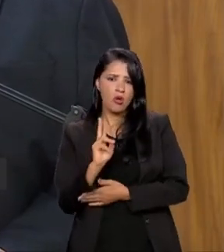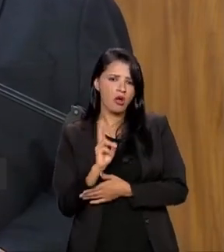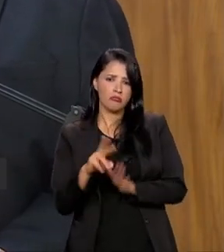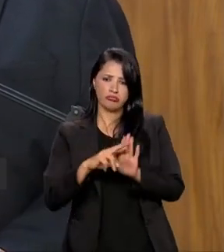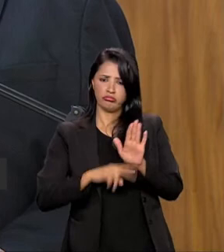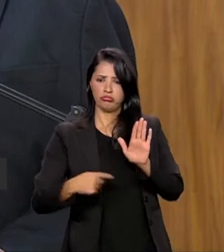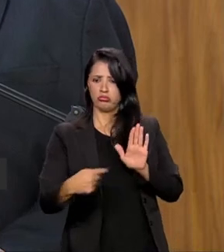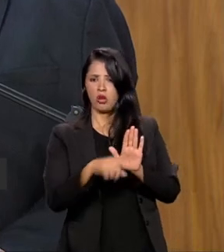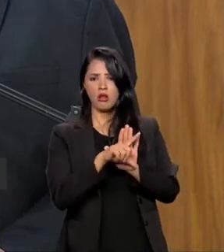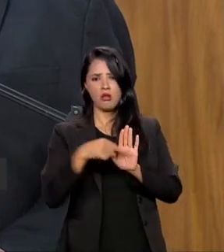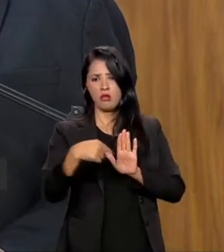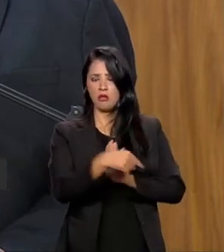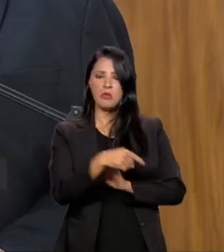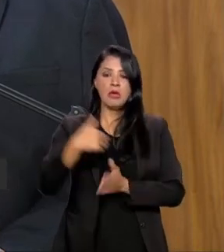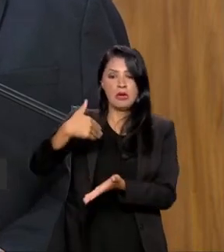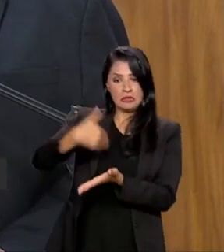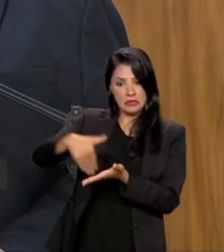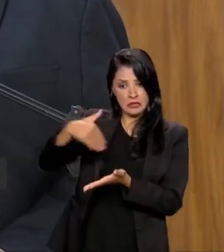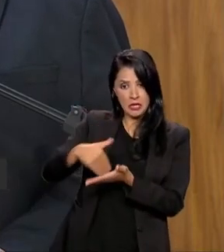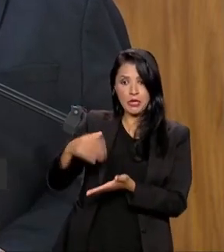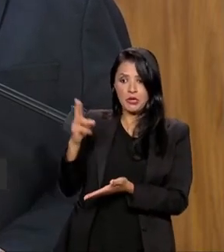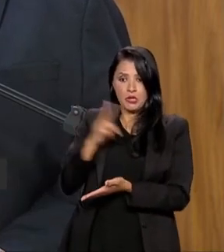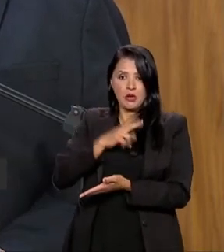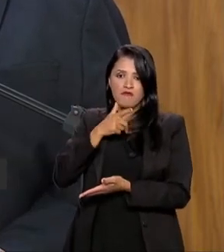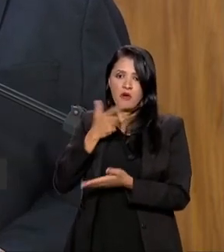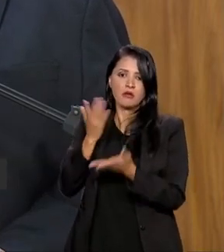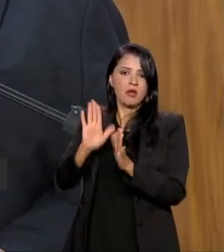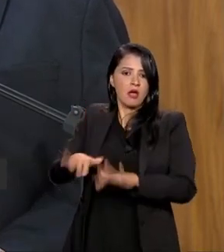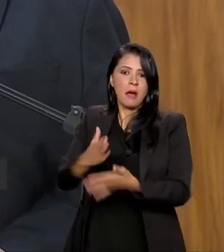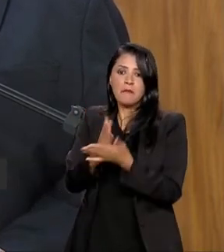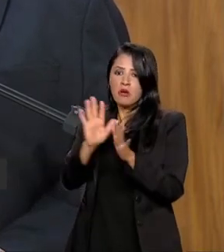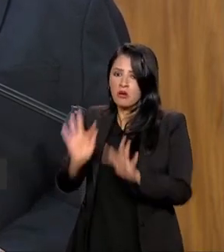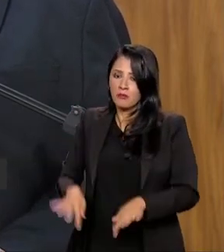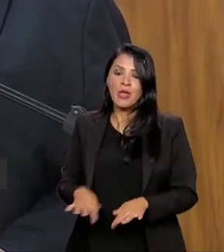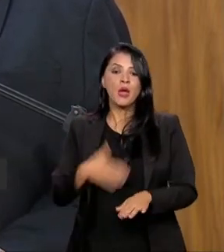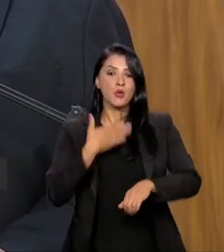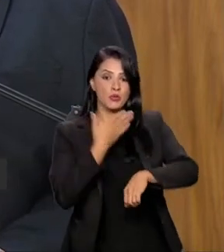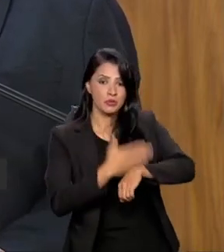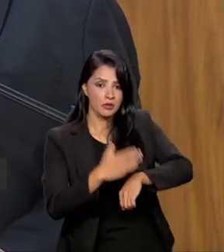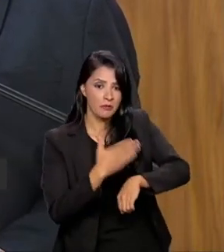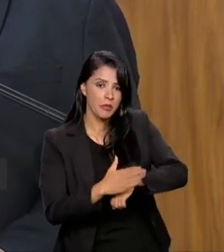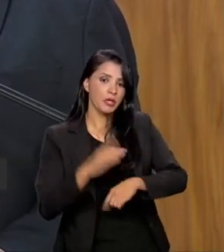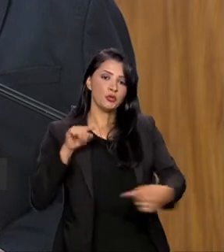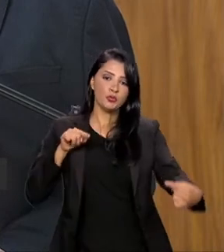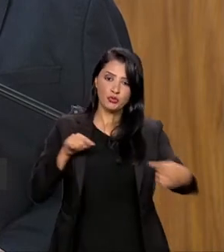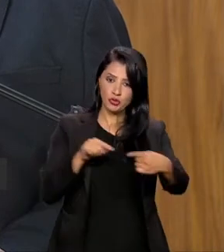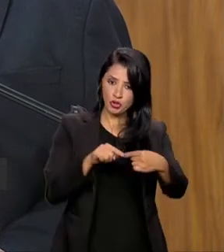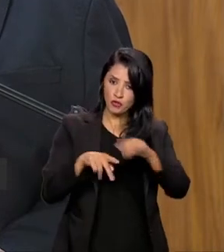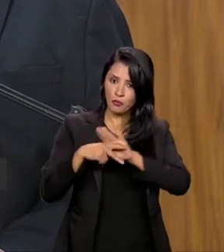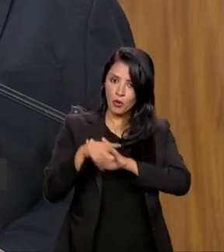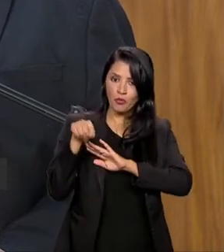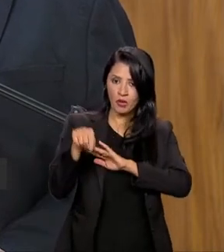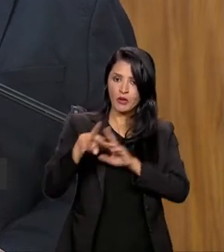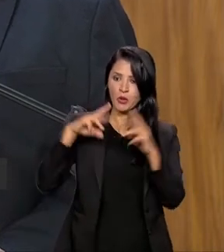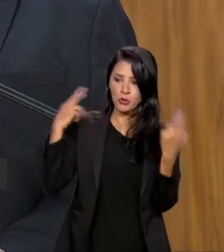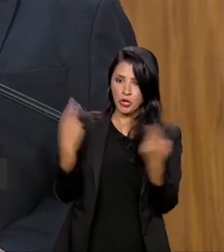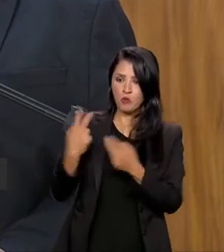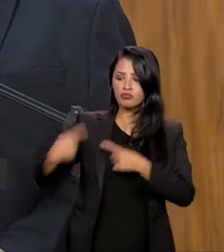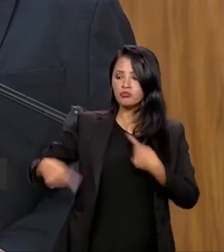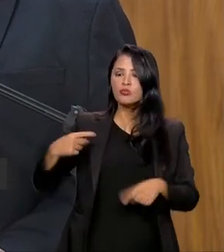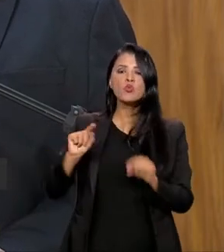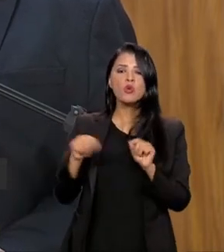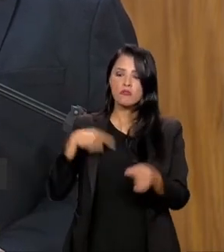postos. A Secretaria Extraordinária deixa de existir. O treinamento, o objetivo estabelecido da reunião, é de